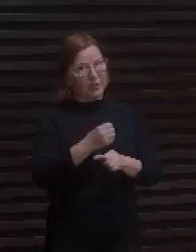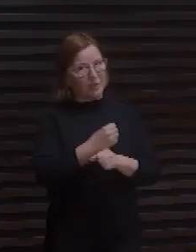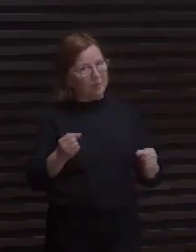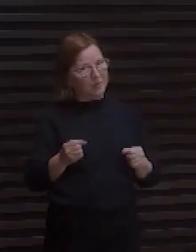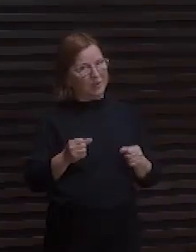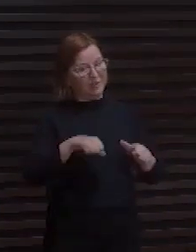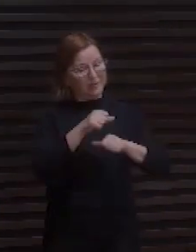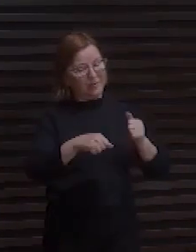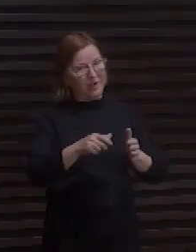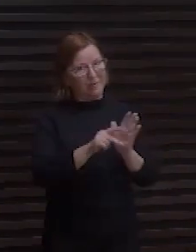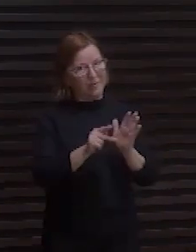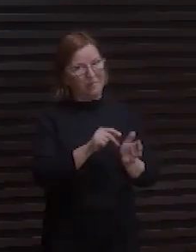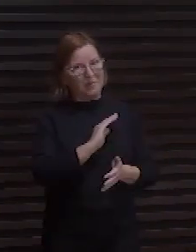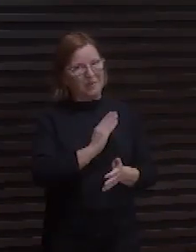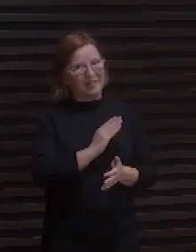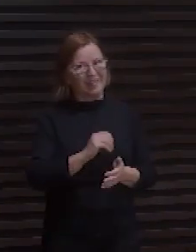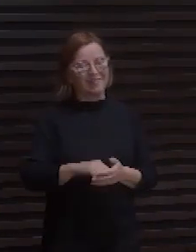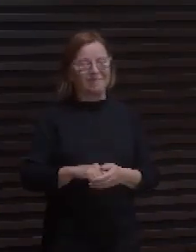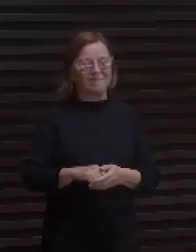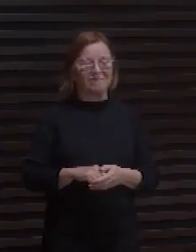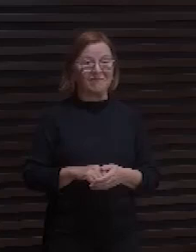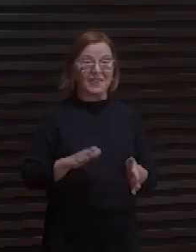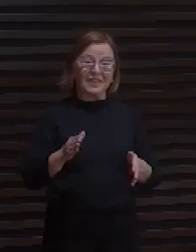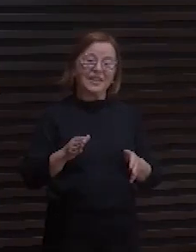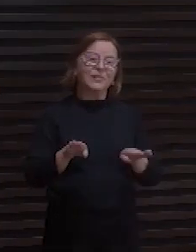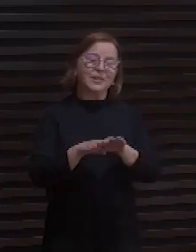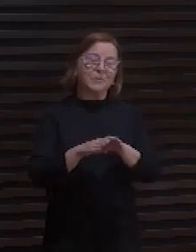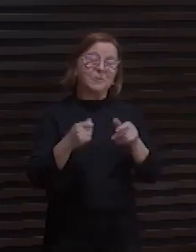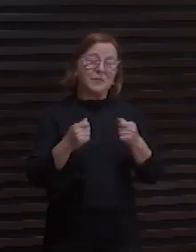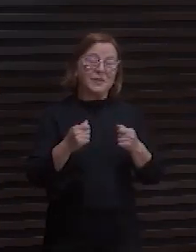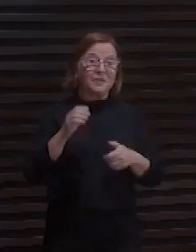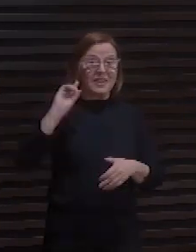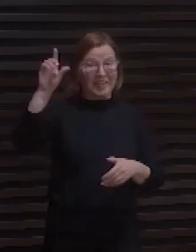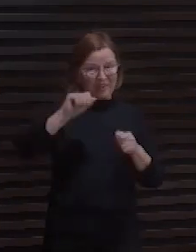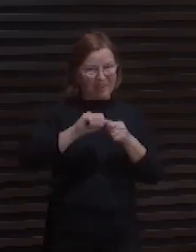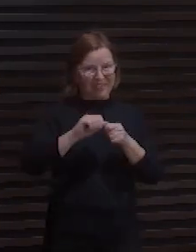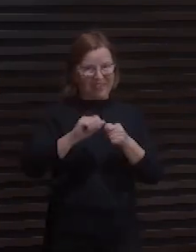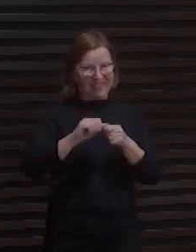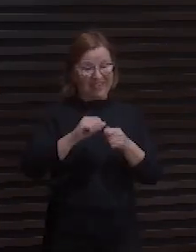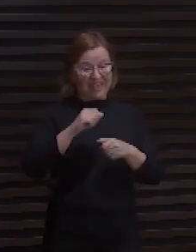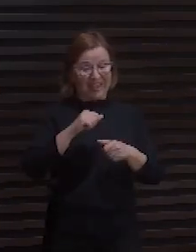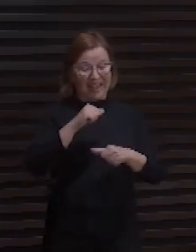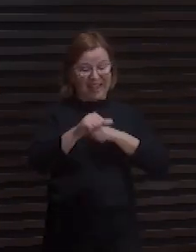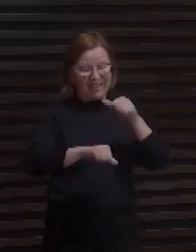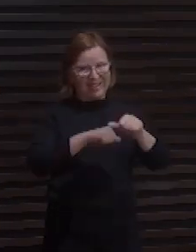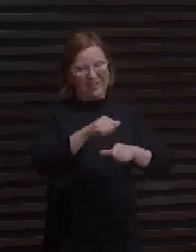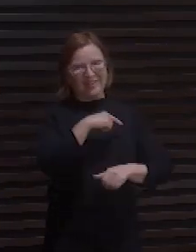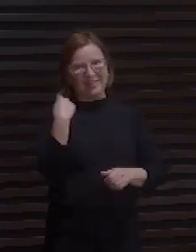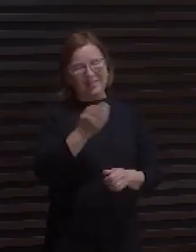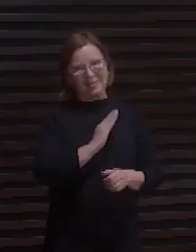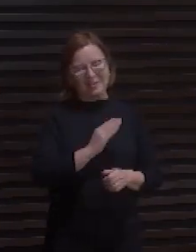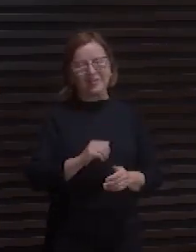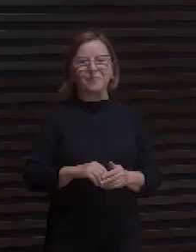Já falamos aqui, mas é importante frisar. Deus não vai trocar a nossa mente sem antes trocar o